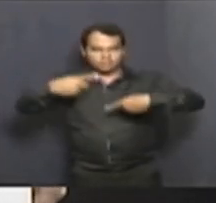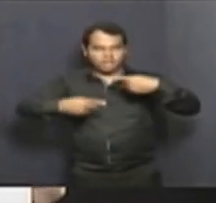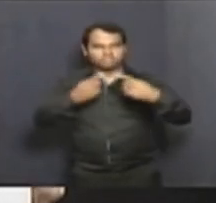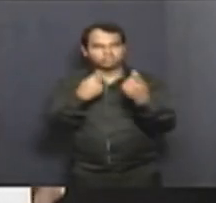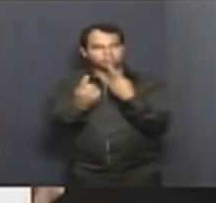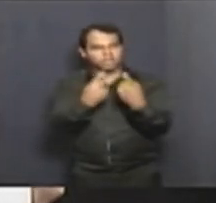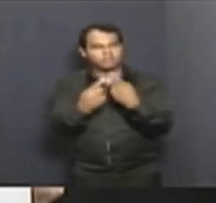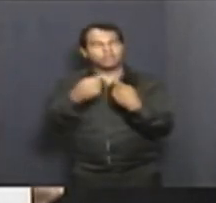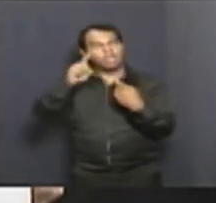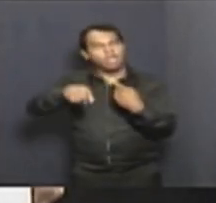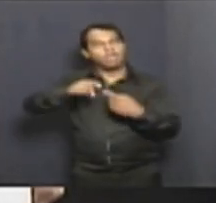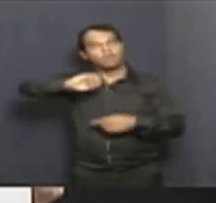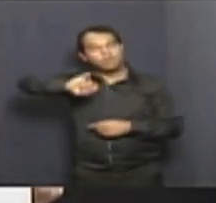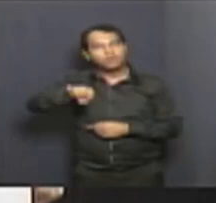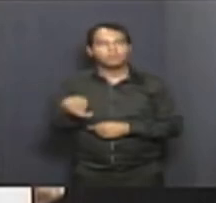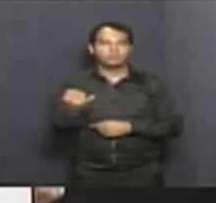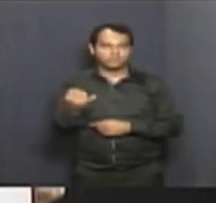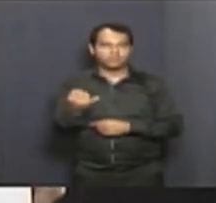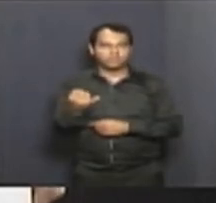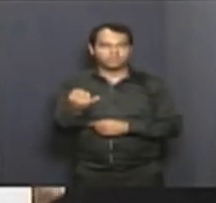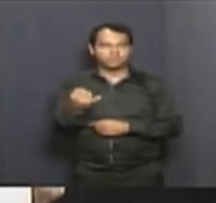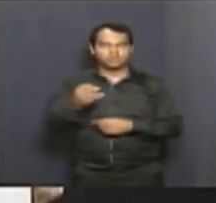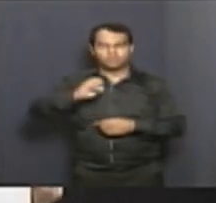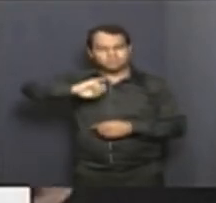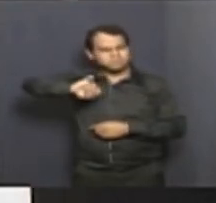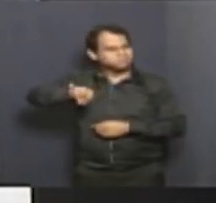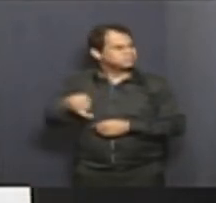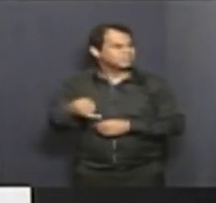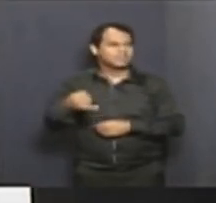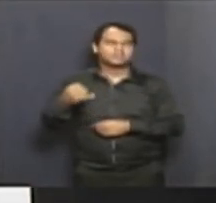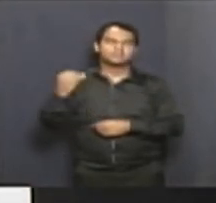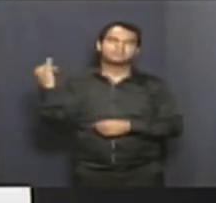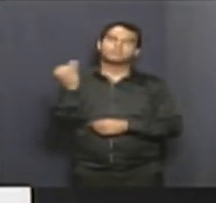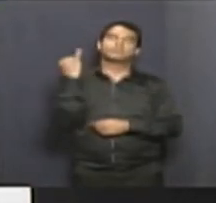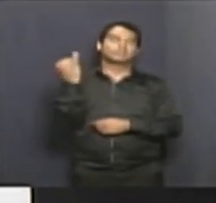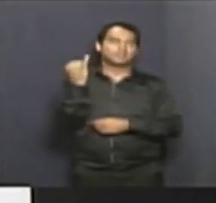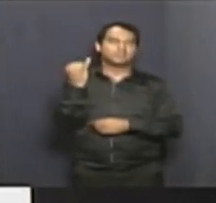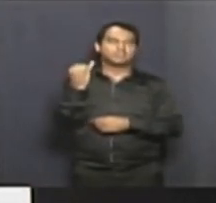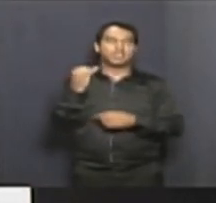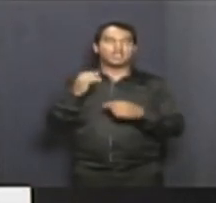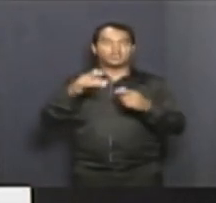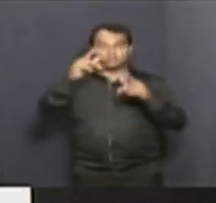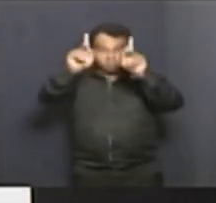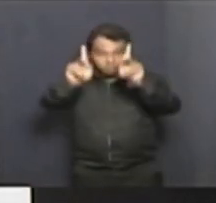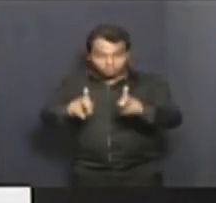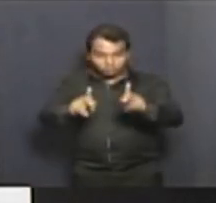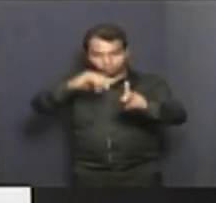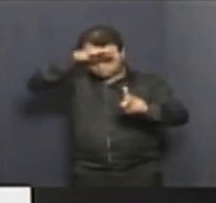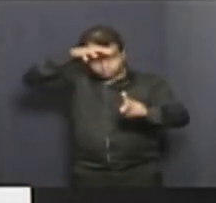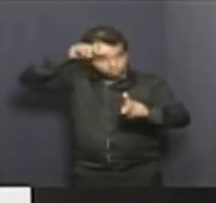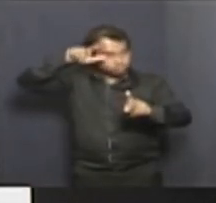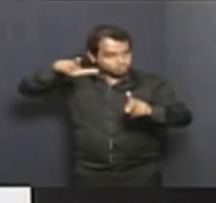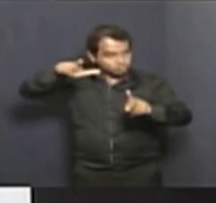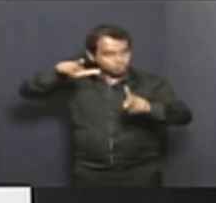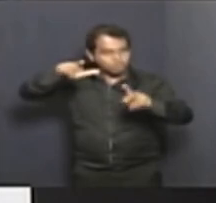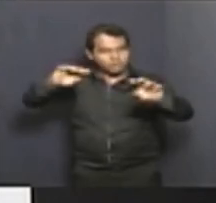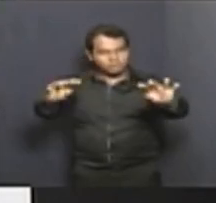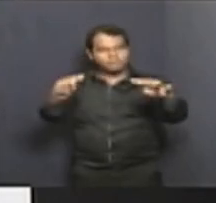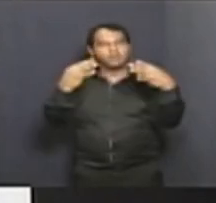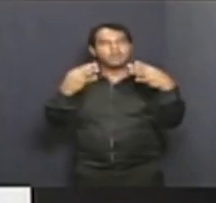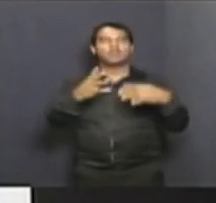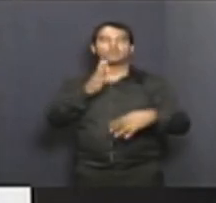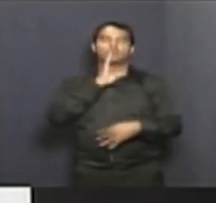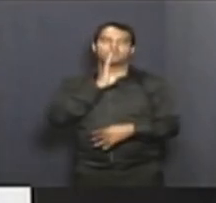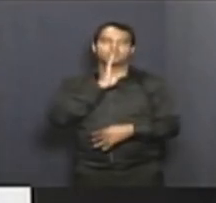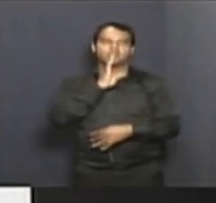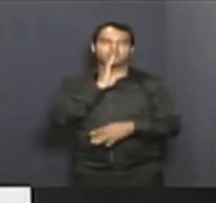oportunidade uma grande oportunidade do eleitor sul mato grossense conhecer um pouco mais cada